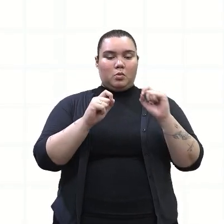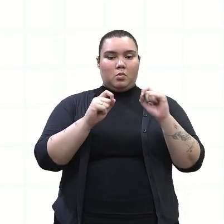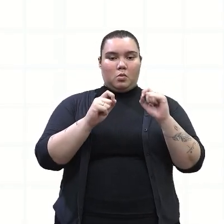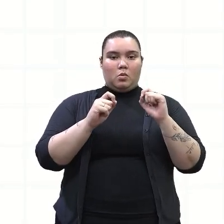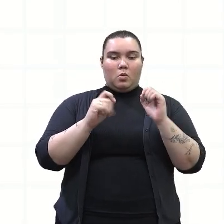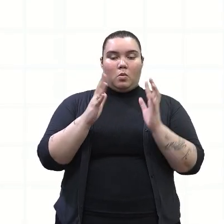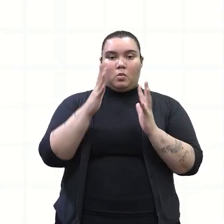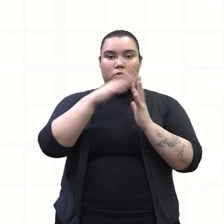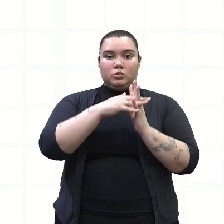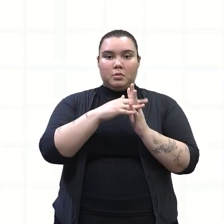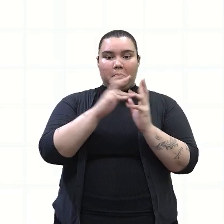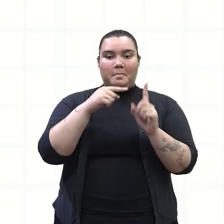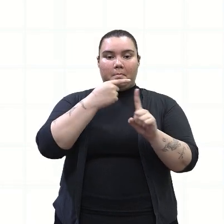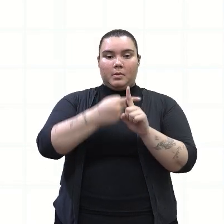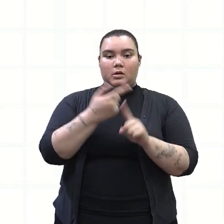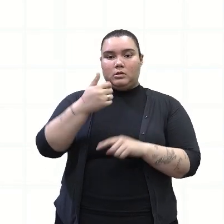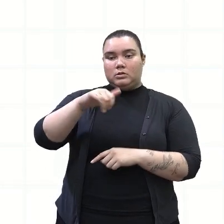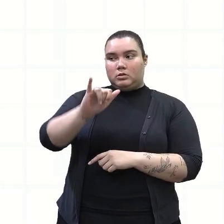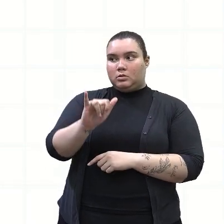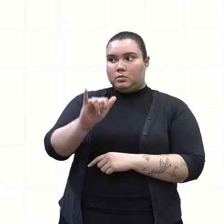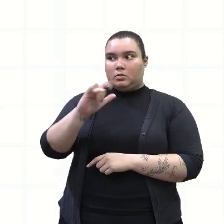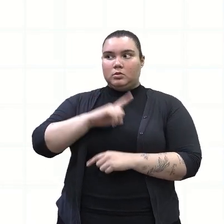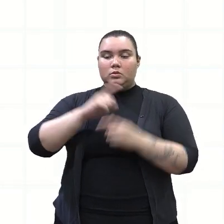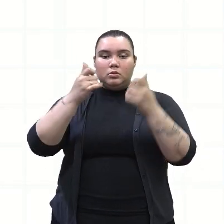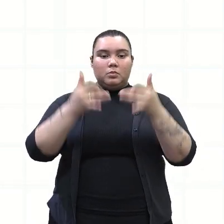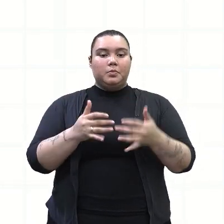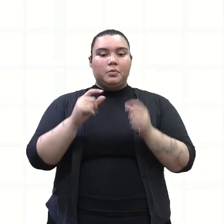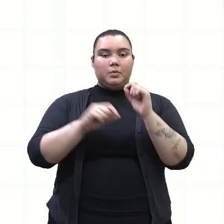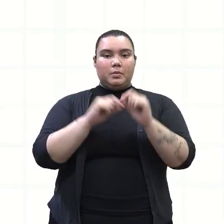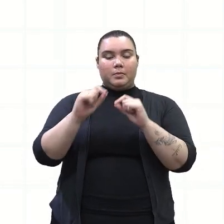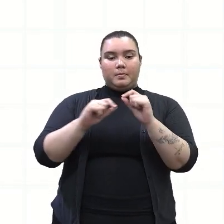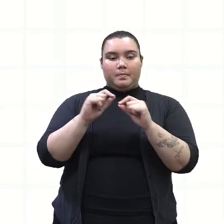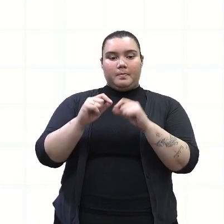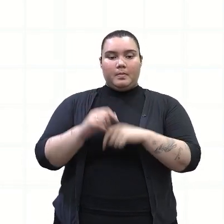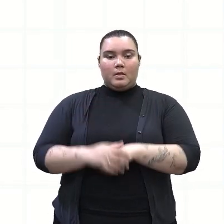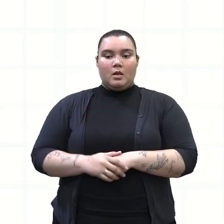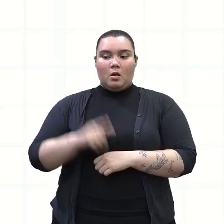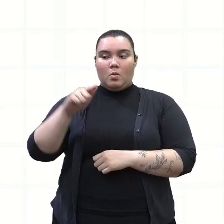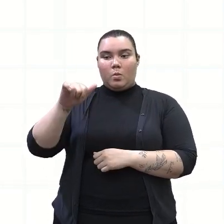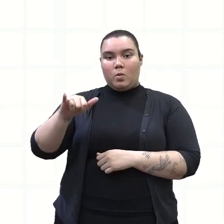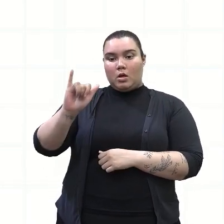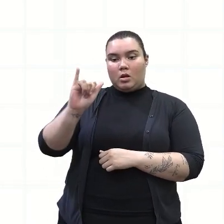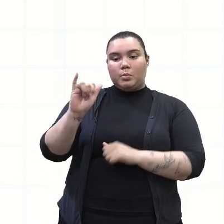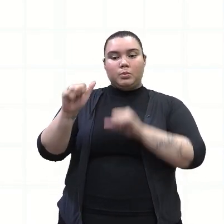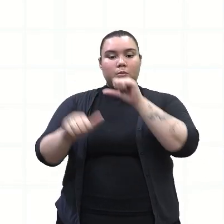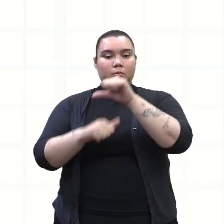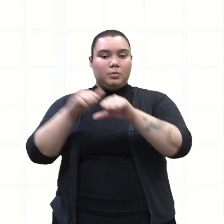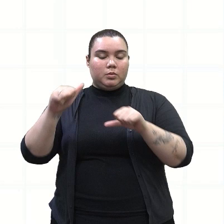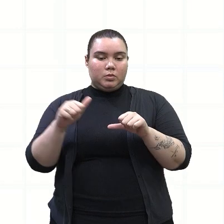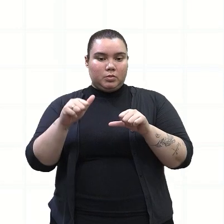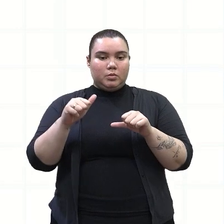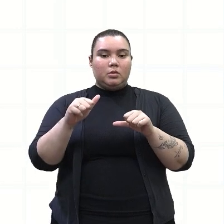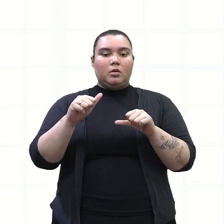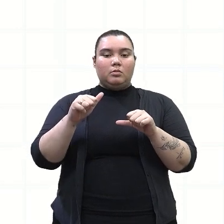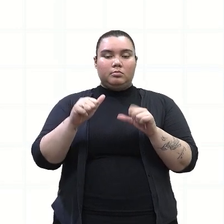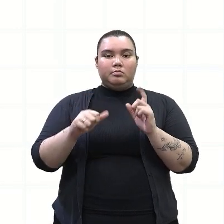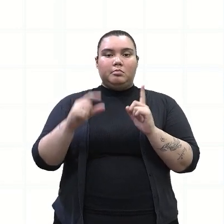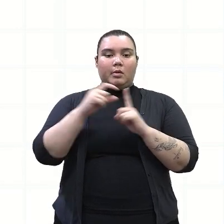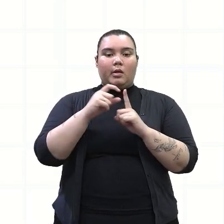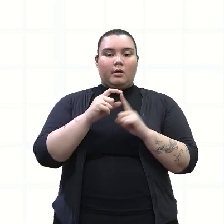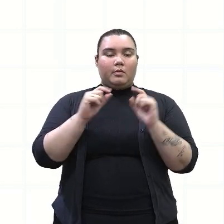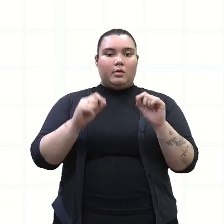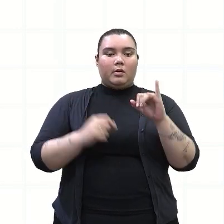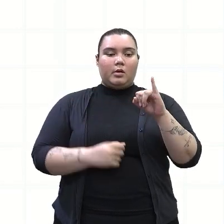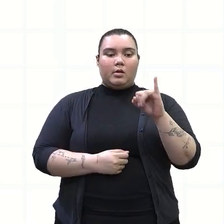sequência, tá? Terminou em consoante mais Y, o que nós vamos fazer? Nós vamos substituir esse Y aqui, ó. Por quê?